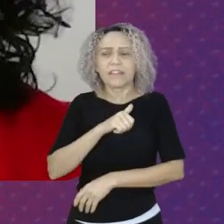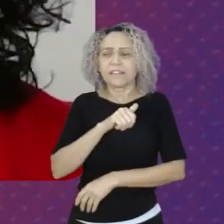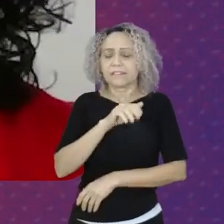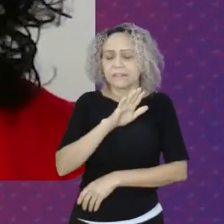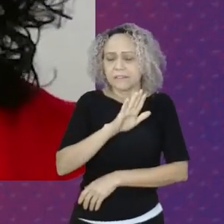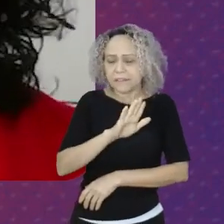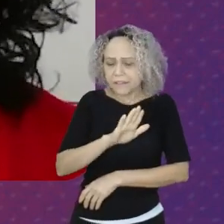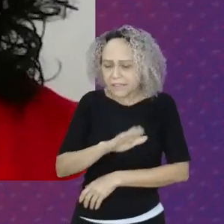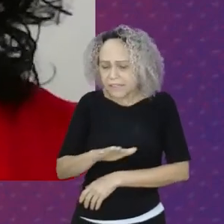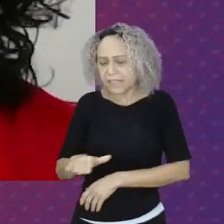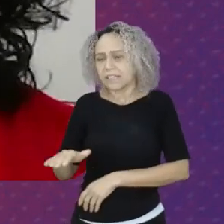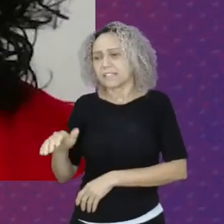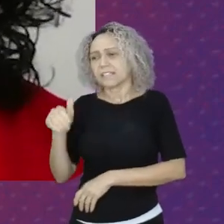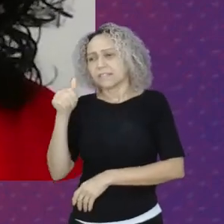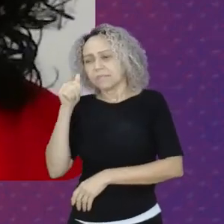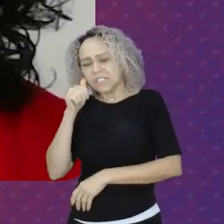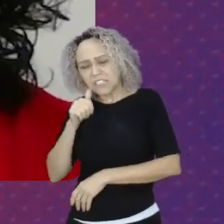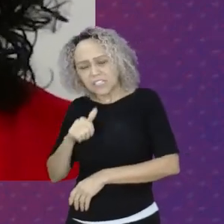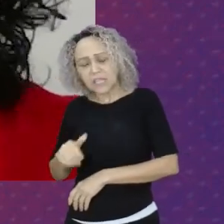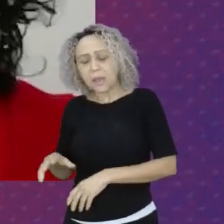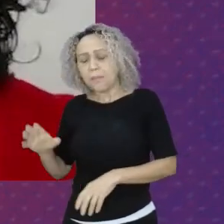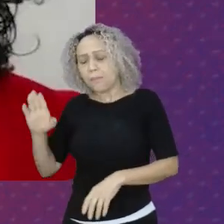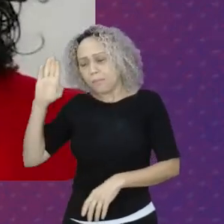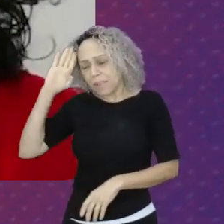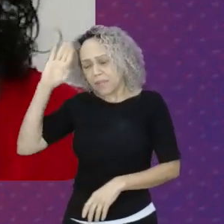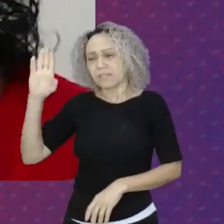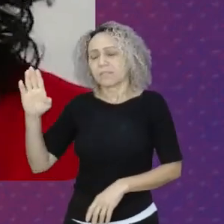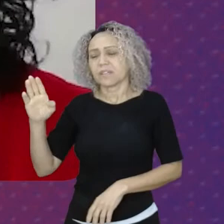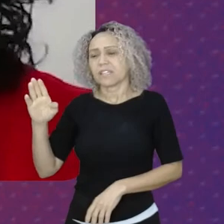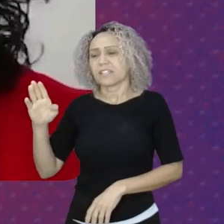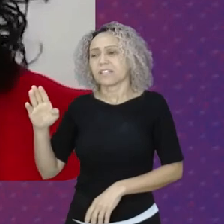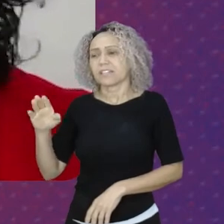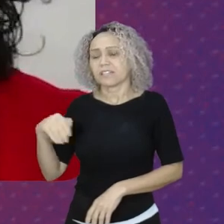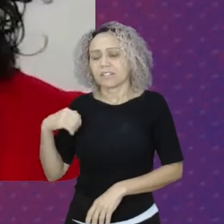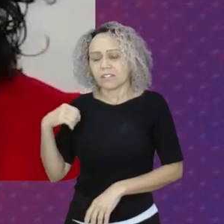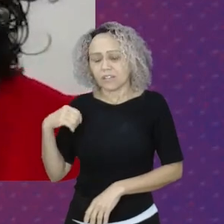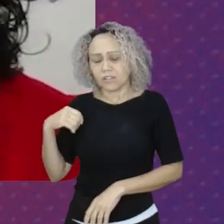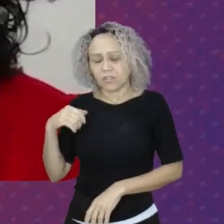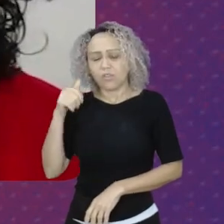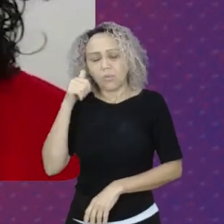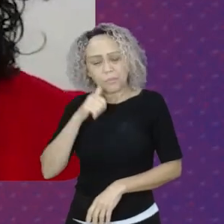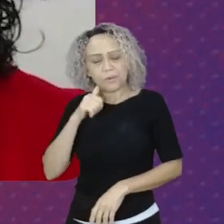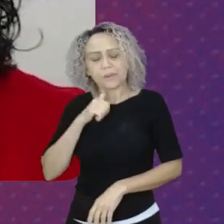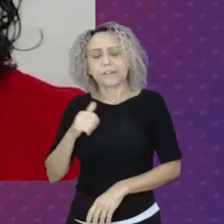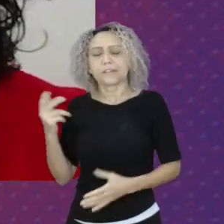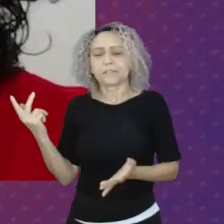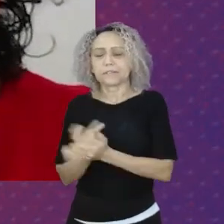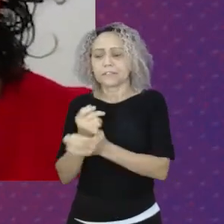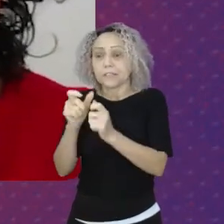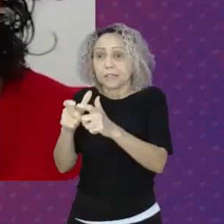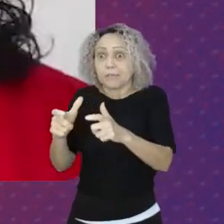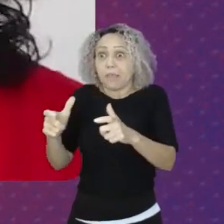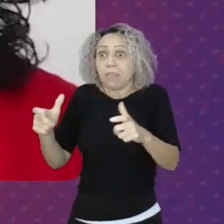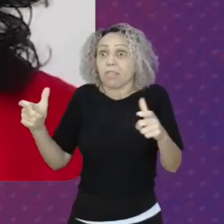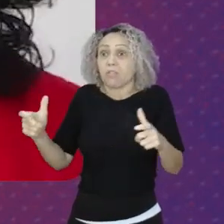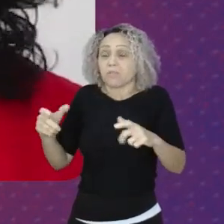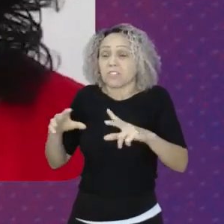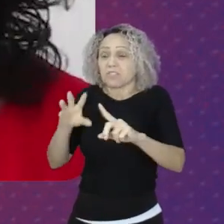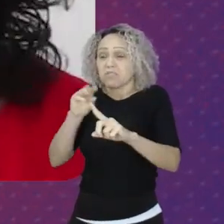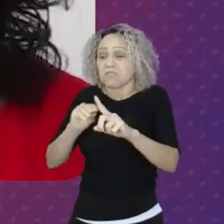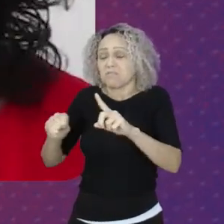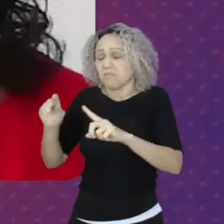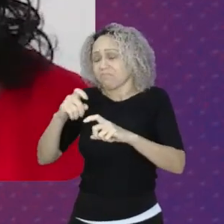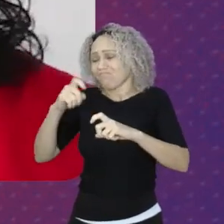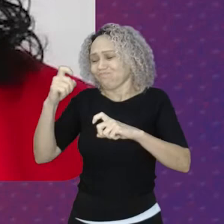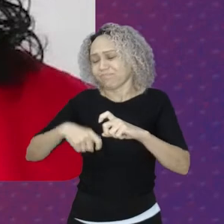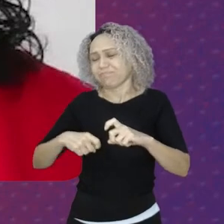gênero feminino, mulheres. Então, é uma situação bastante para a gente pensar. O Estatuto